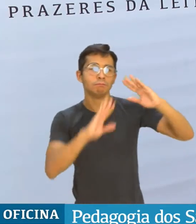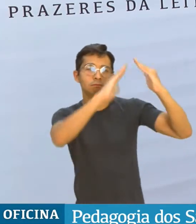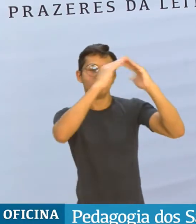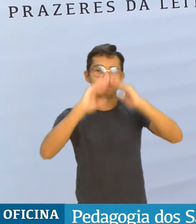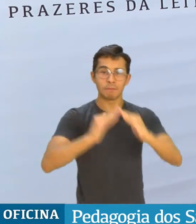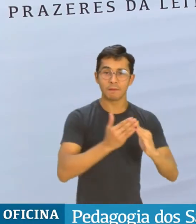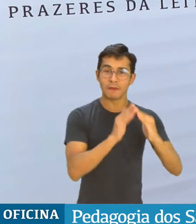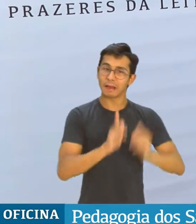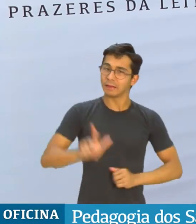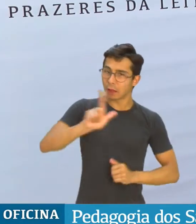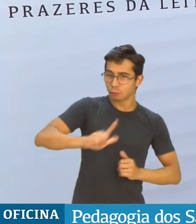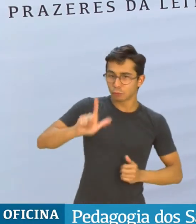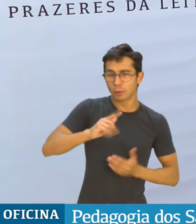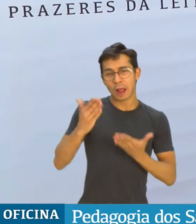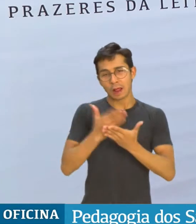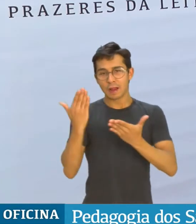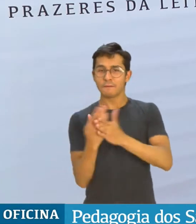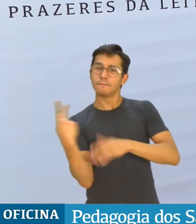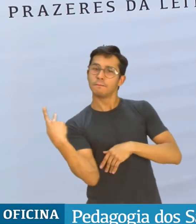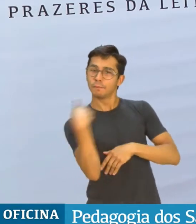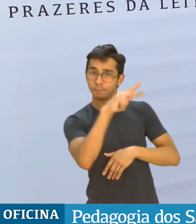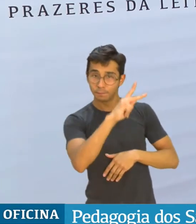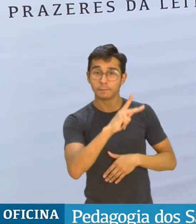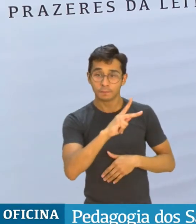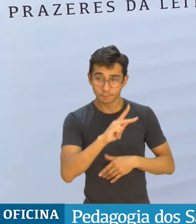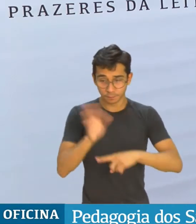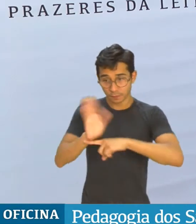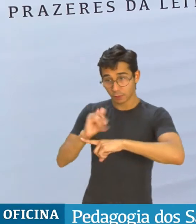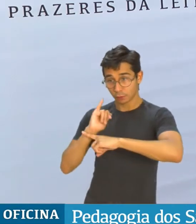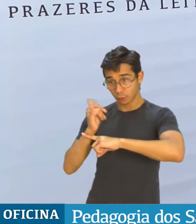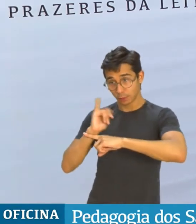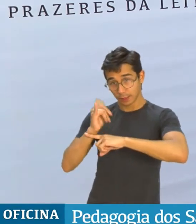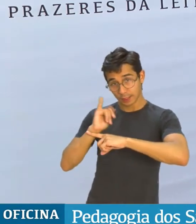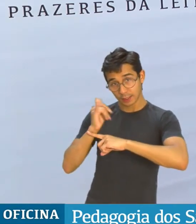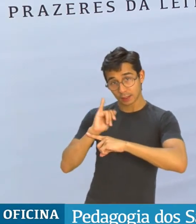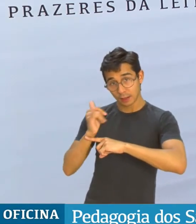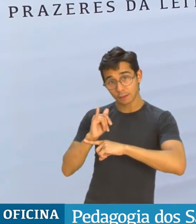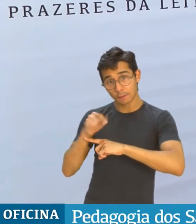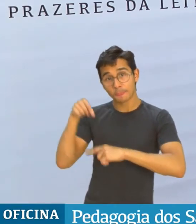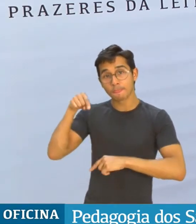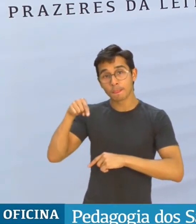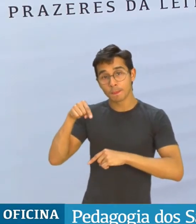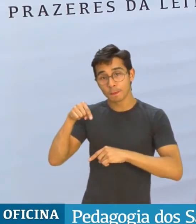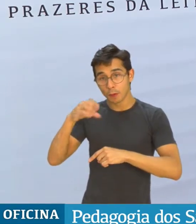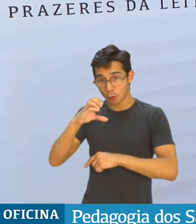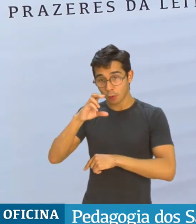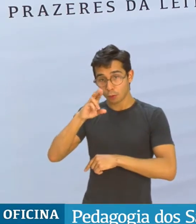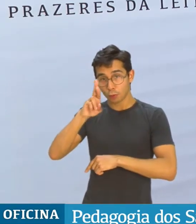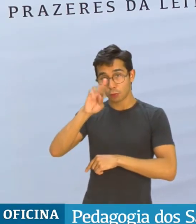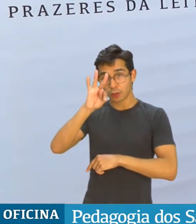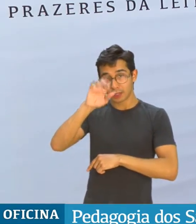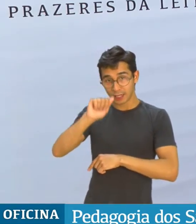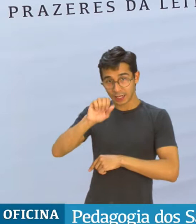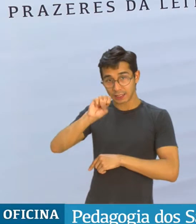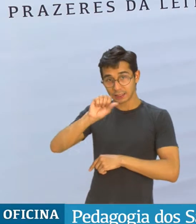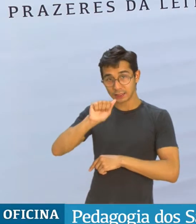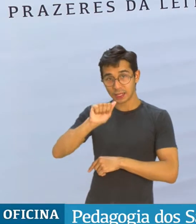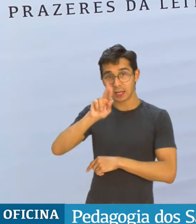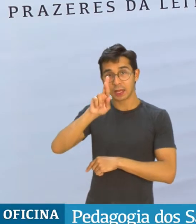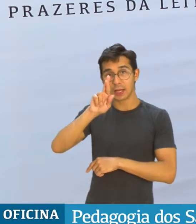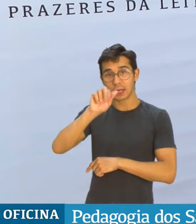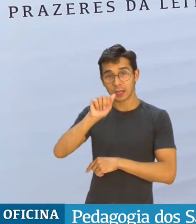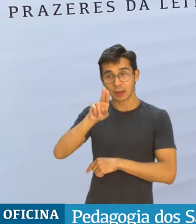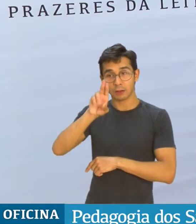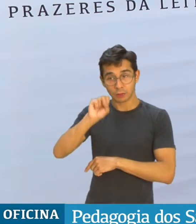periférica, e esse documentário Saraus da Periferia, do Curta Saraus, é muito importante para você se contextualizar um pouco melhor, né?